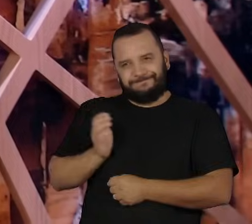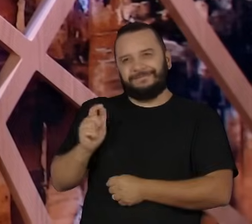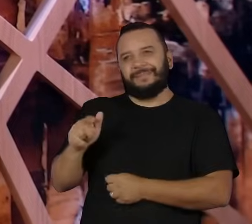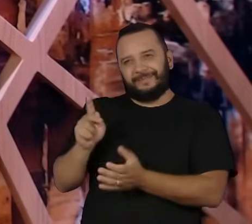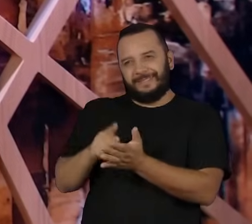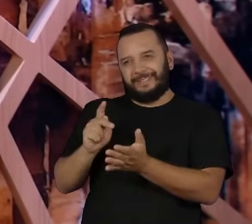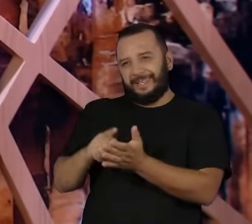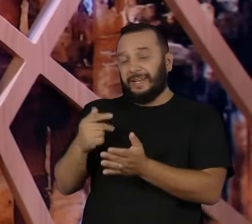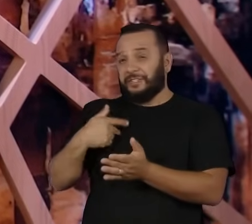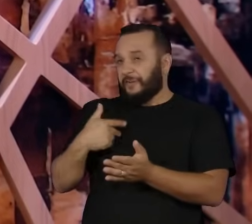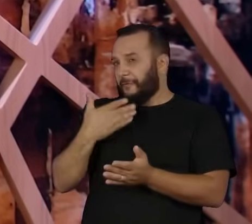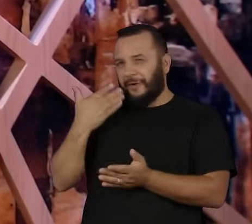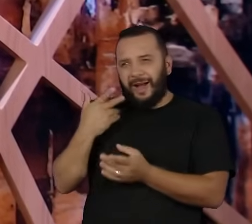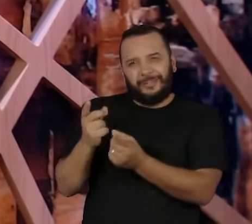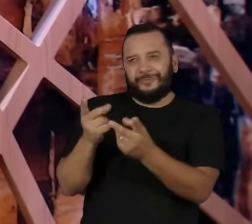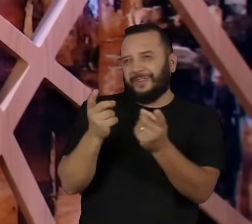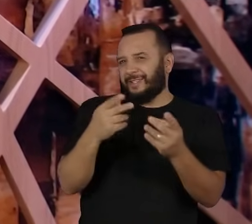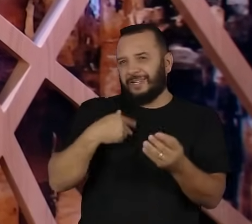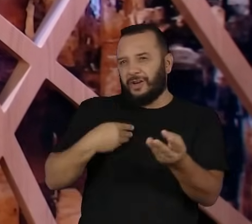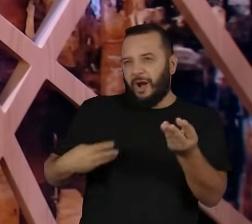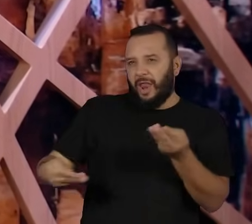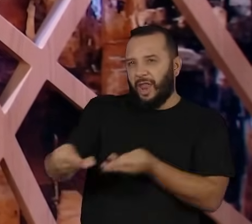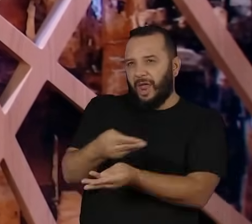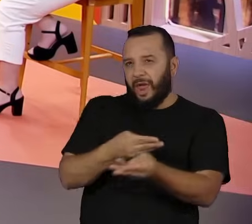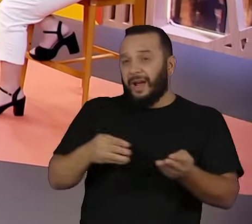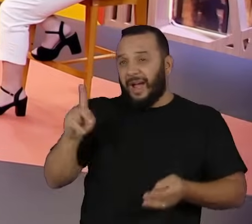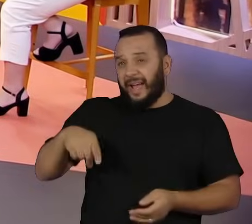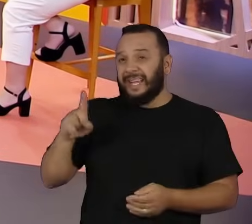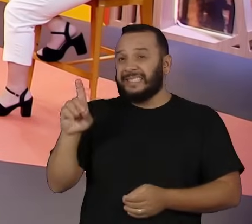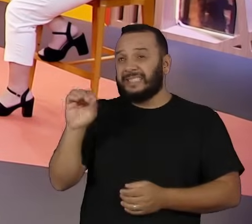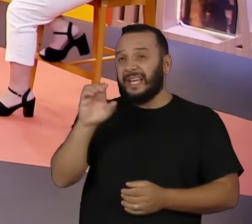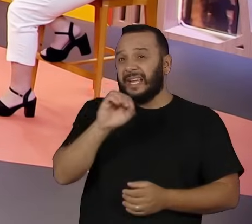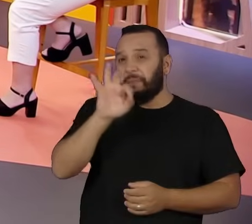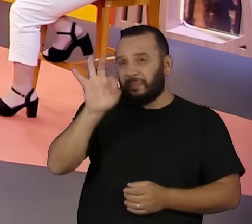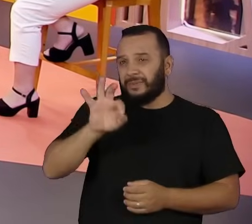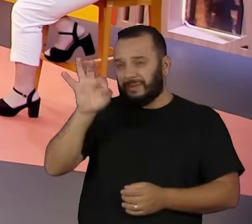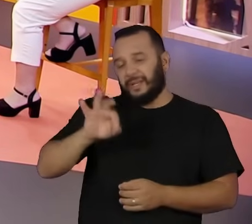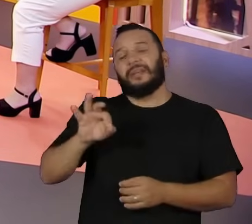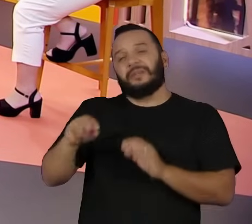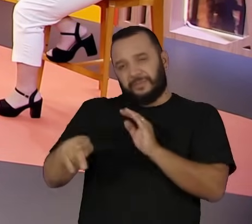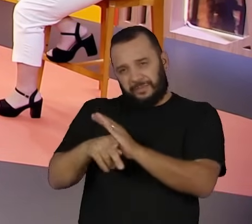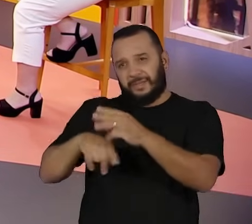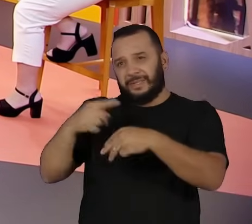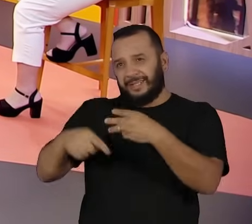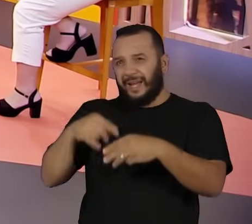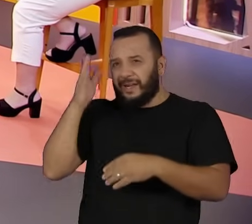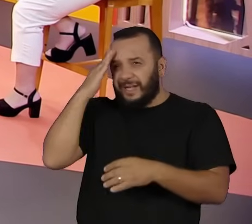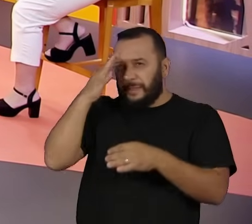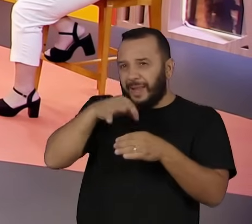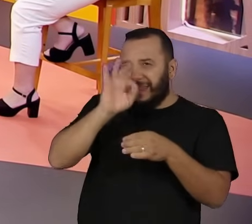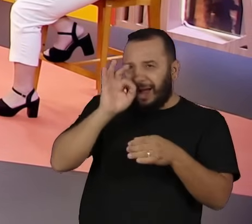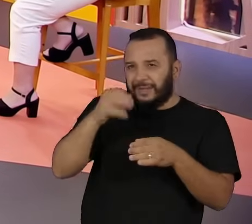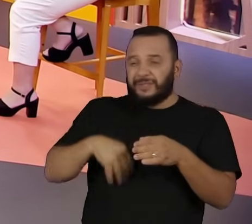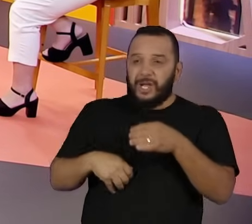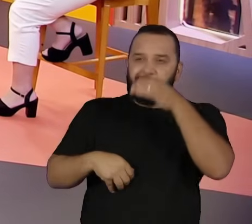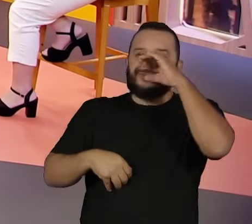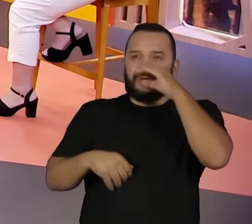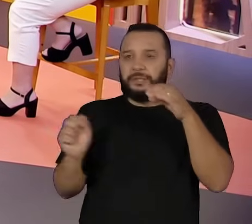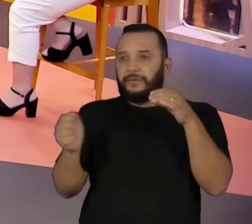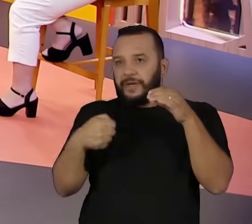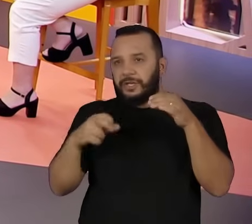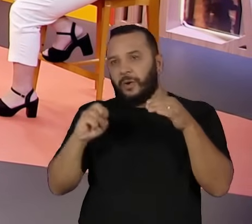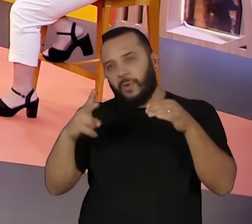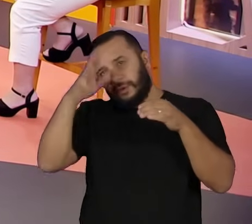ele é de fácil venda, ele é 100% reciclado. Então toda latinha, quando você pega a latinha, né, ali depois da sua cerveja, do seu